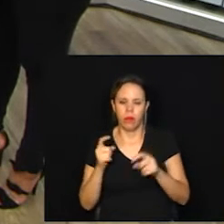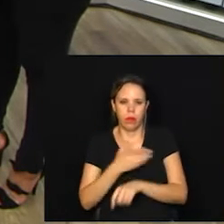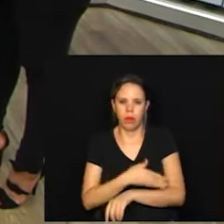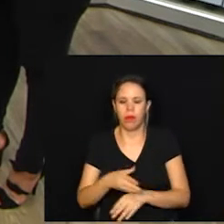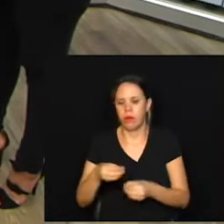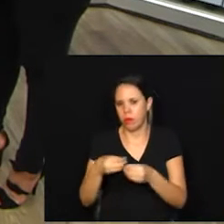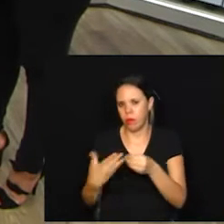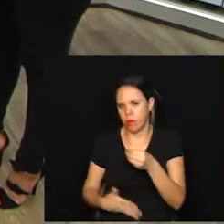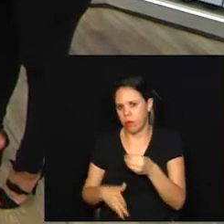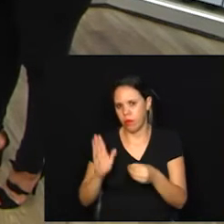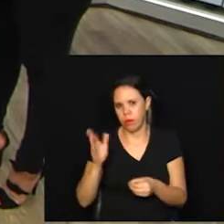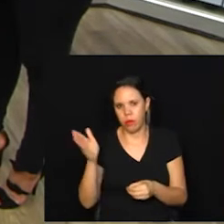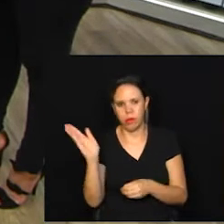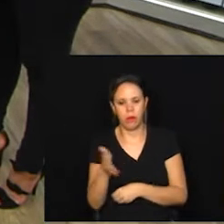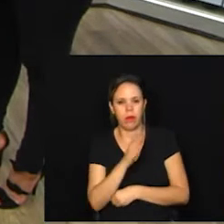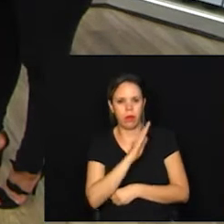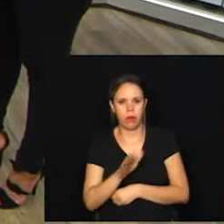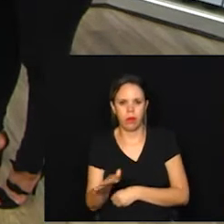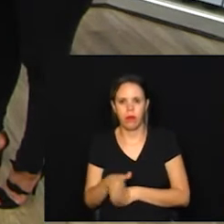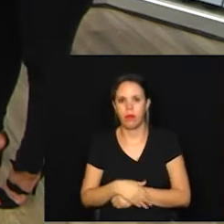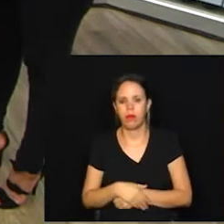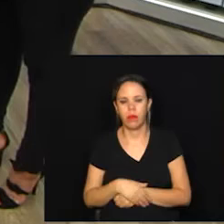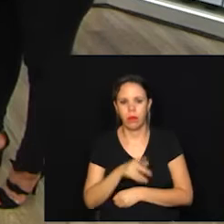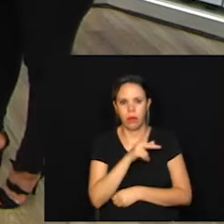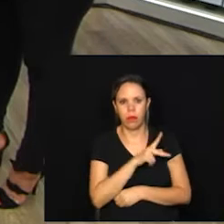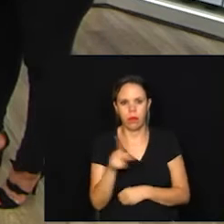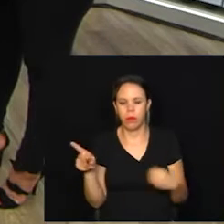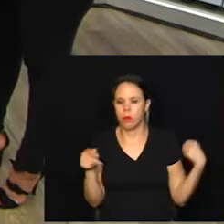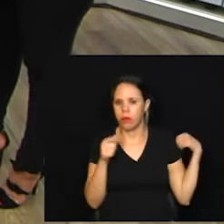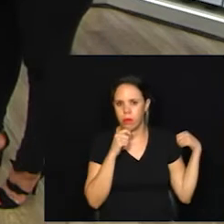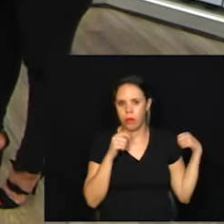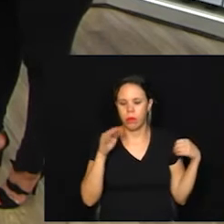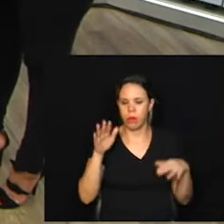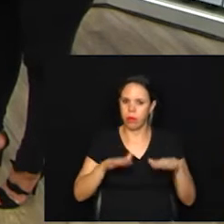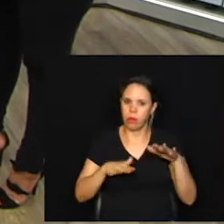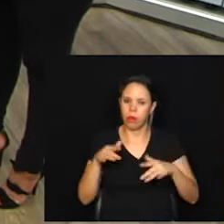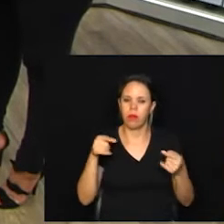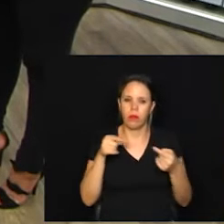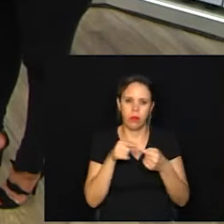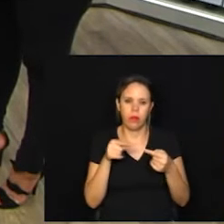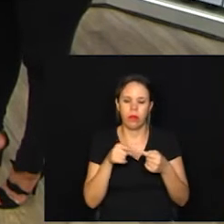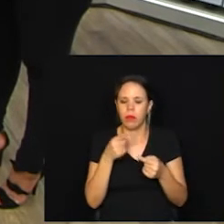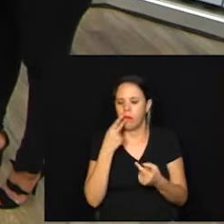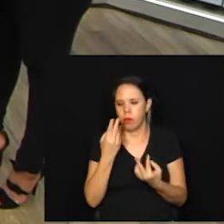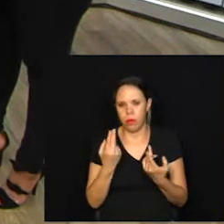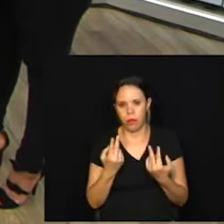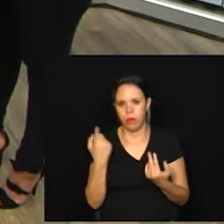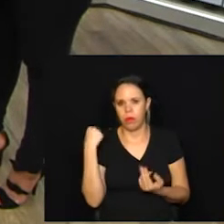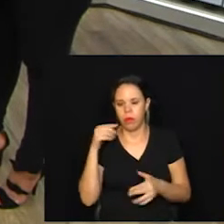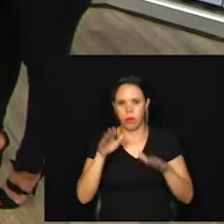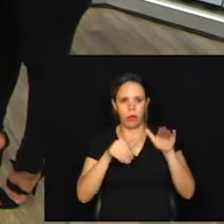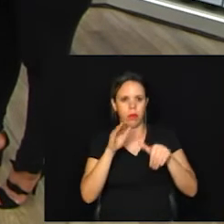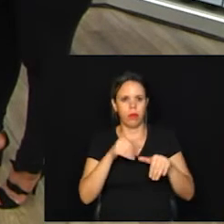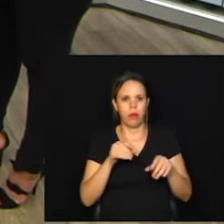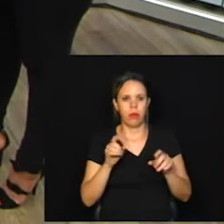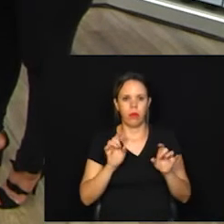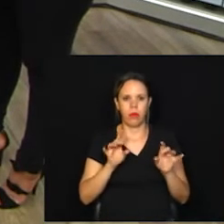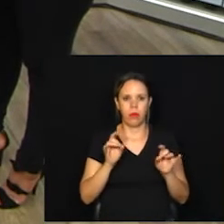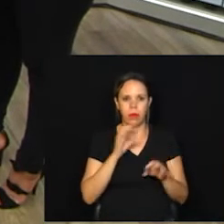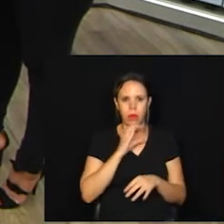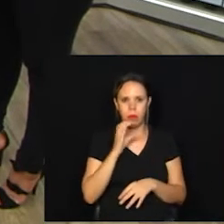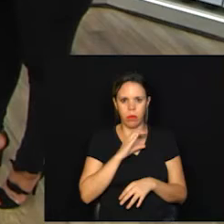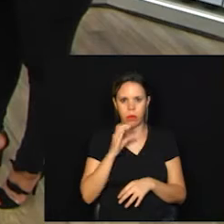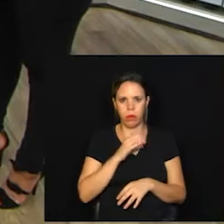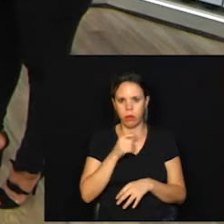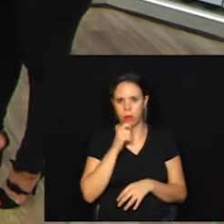pauta. Ela vai ser cancelada, o presidente deve, de acordo com a fala dele, convocar uma reunião